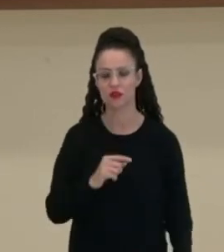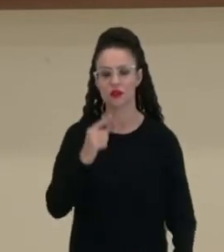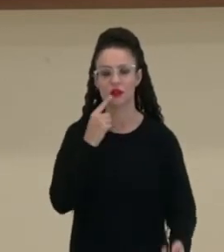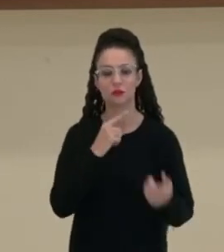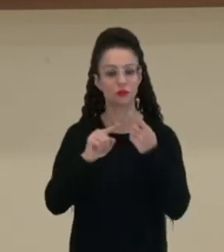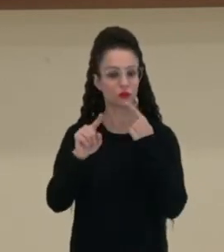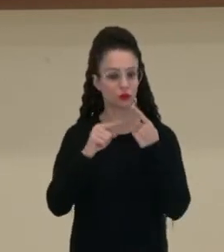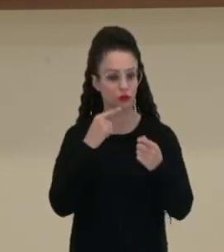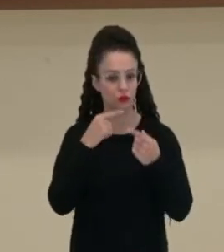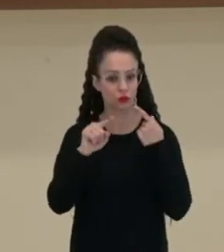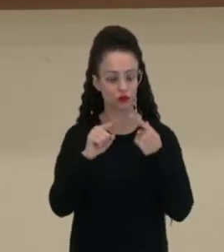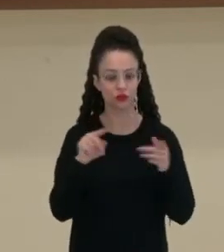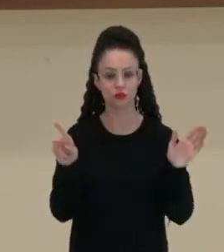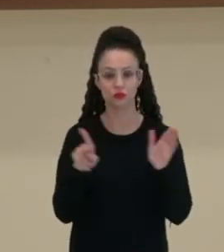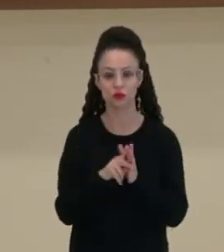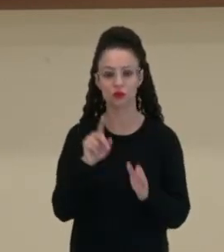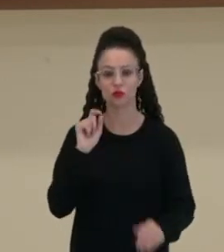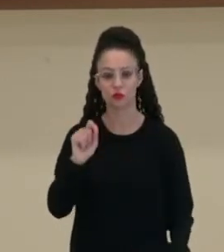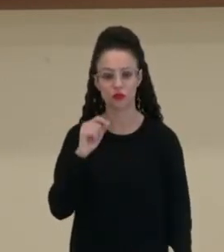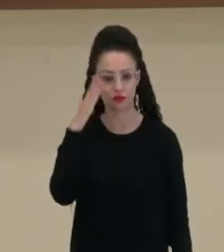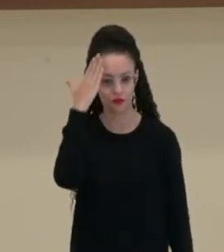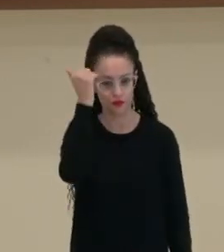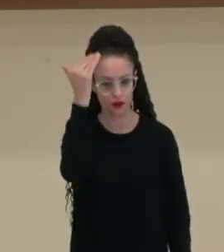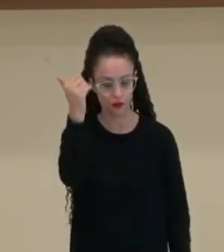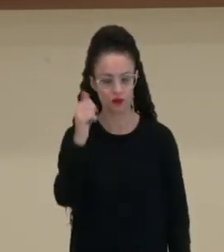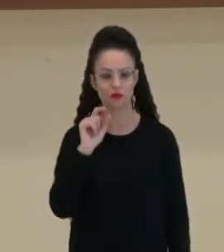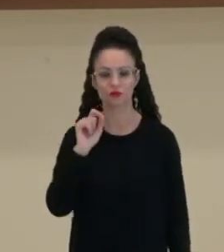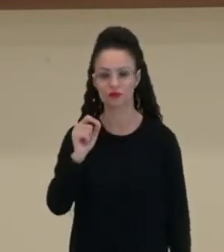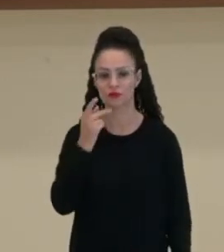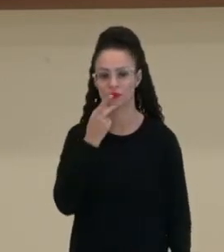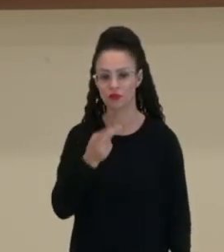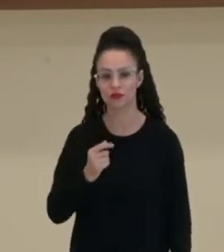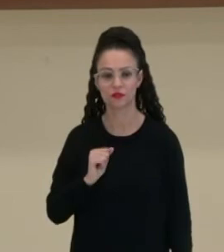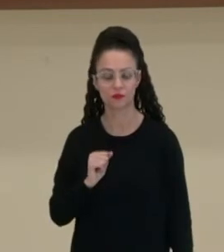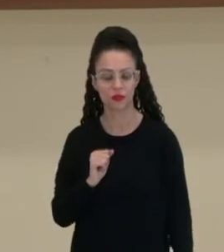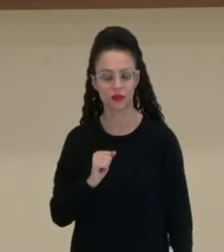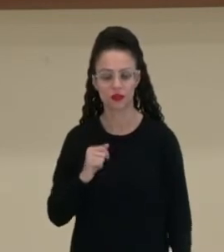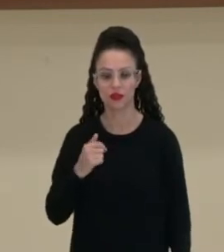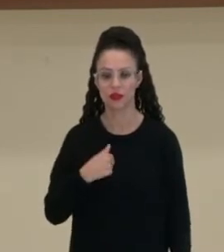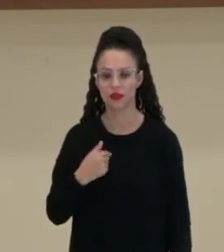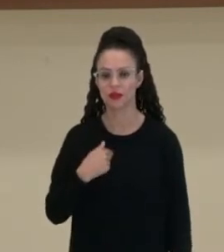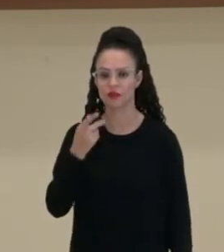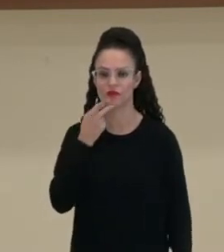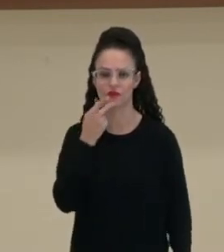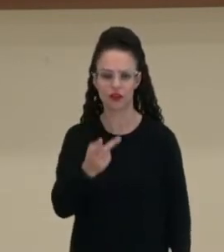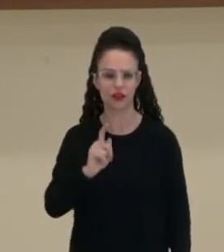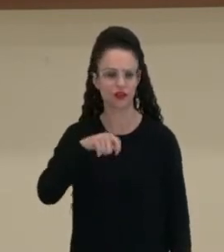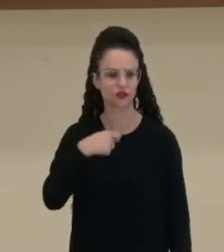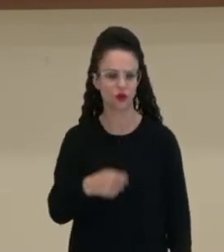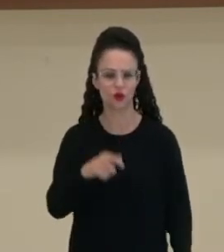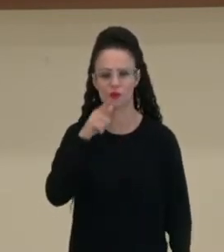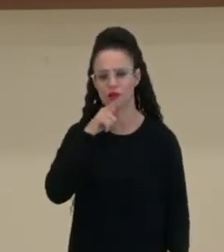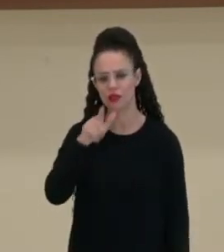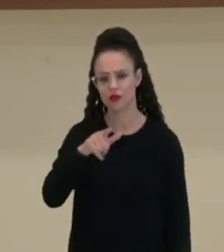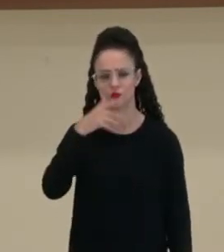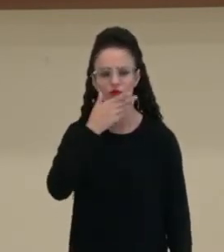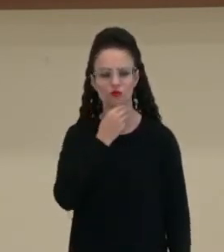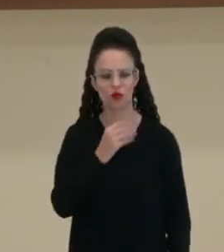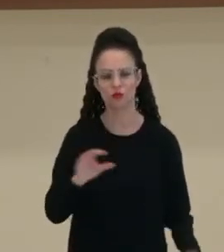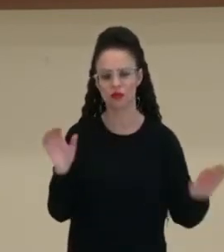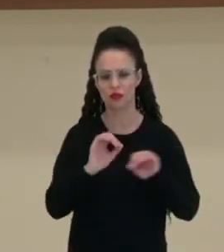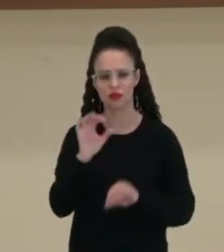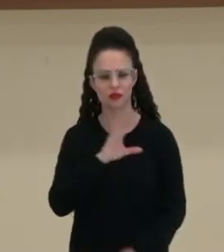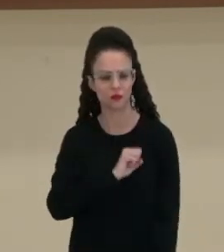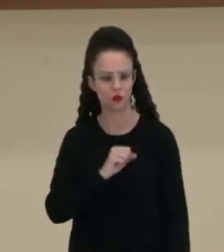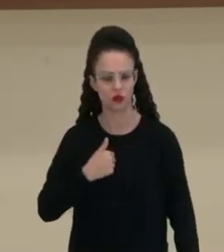música, uma música bem famosa, fala lá: ainda que eu falasse da língua dos homens, sem o amor